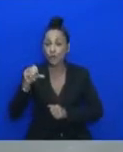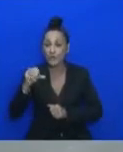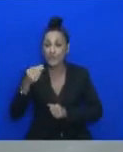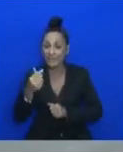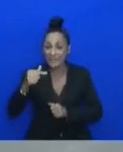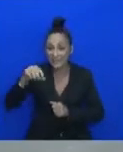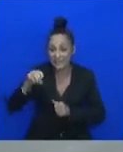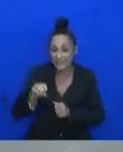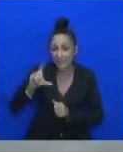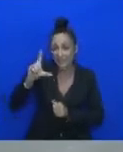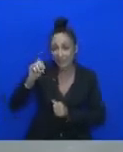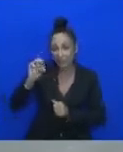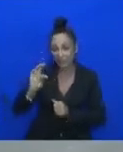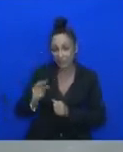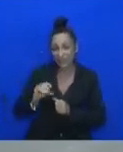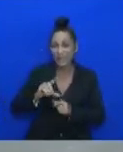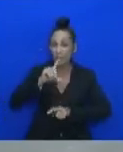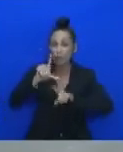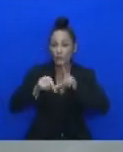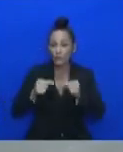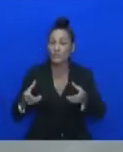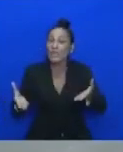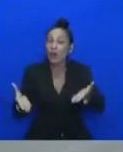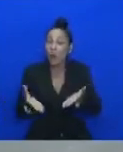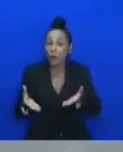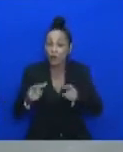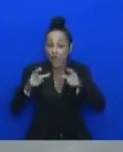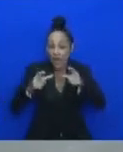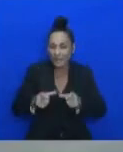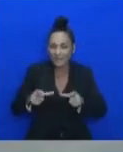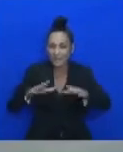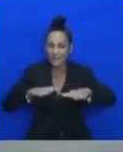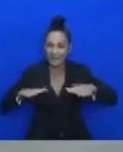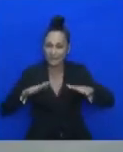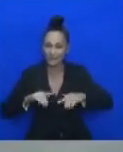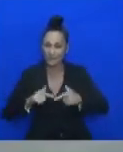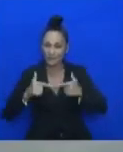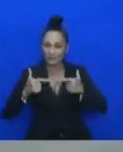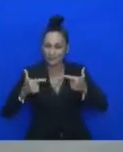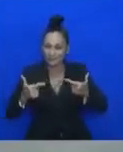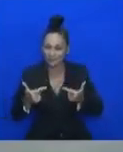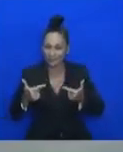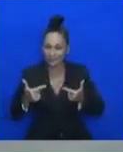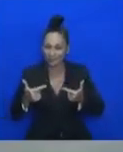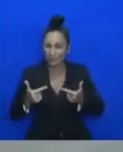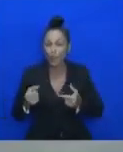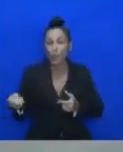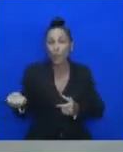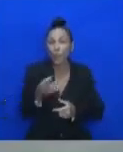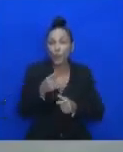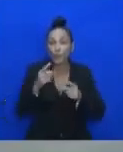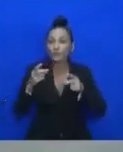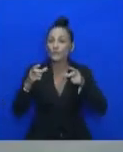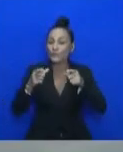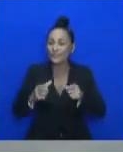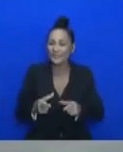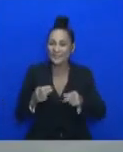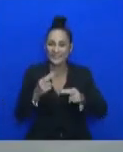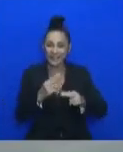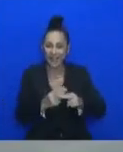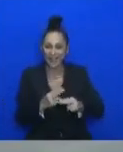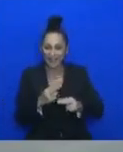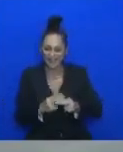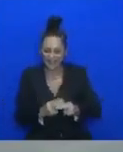Loteca, informamos que realizaremos o sorteio aqui mesmo no Espaço da Sorte. O novo endereço das Loterias